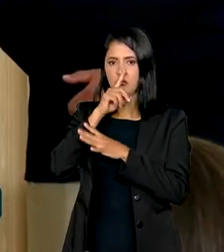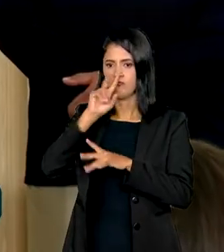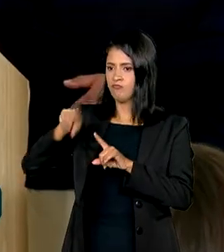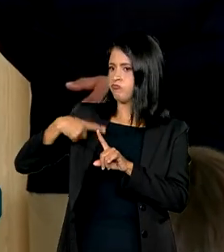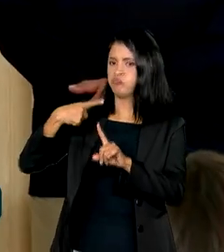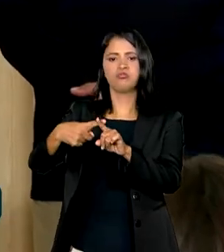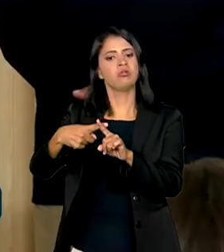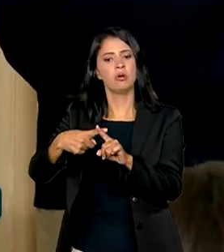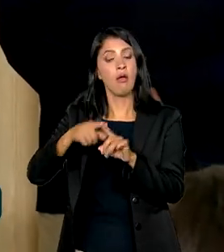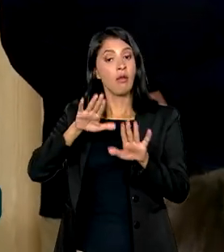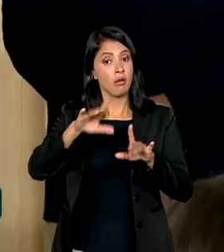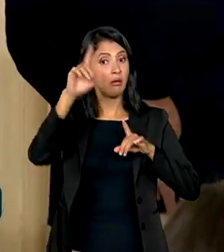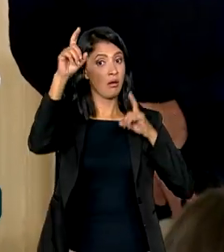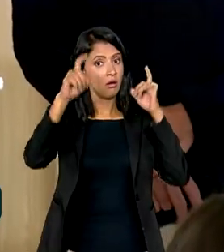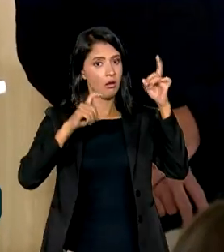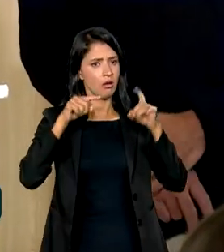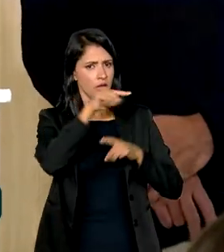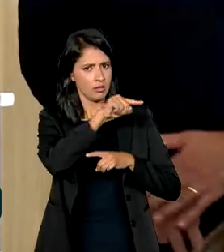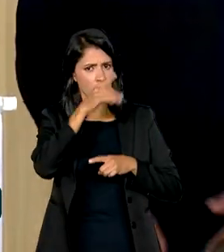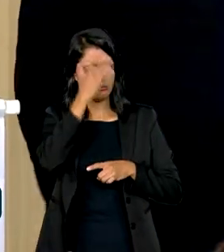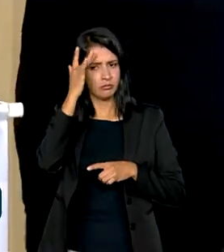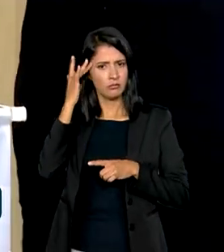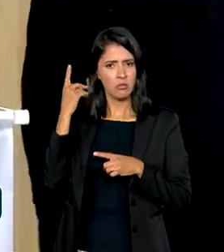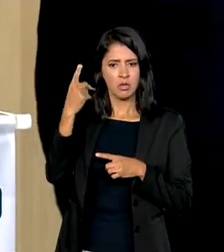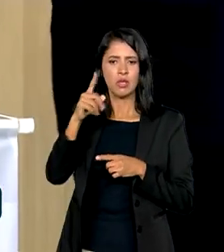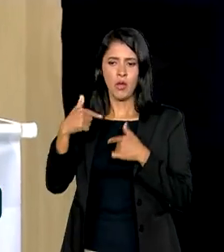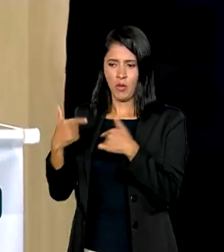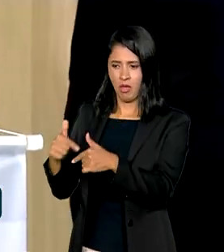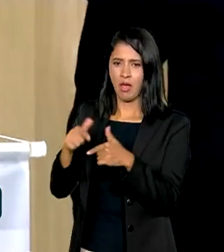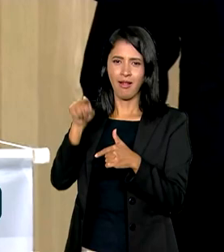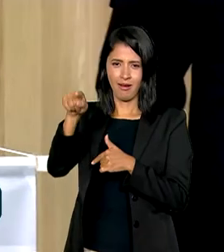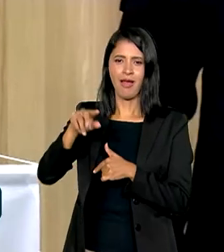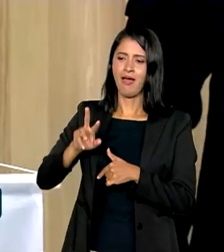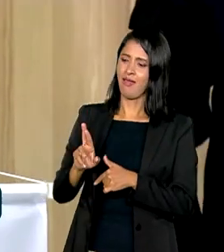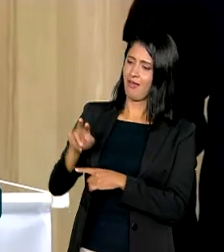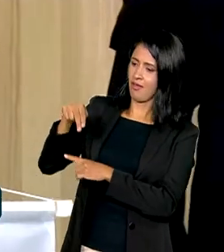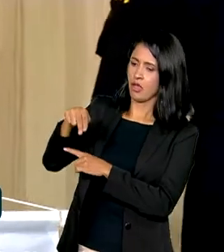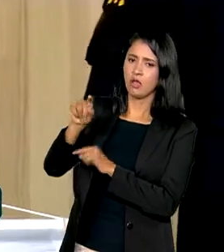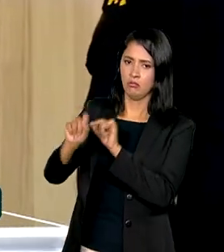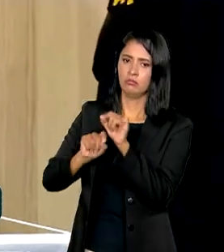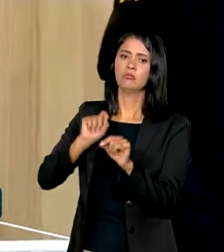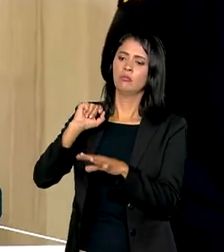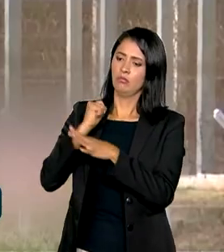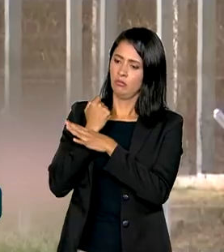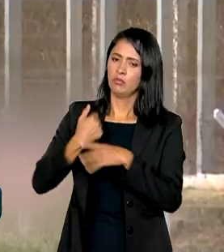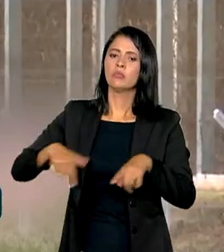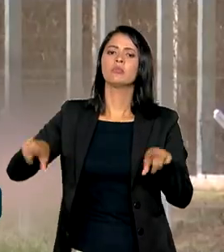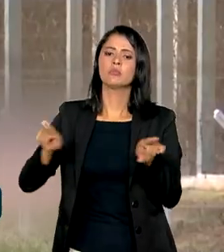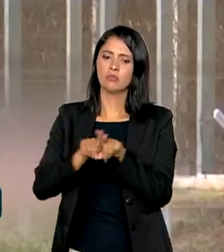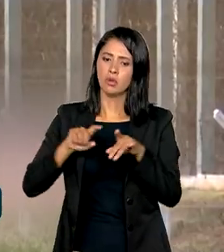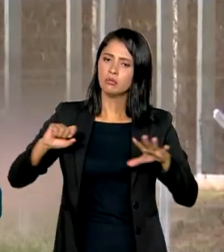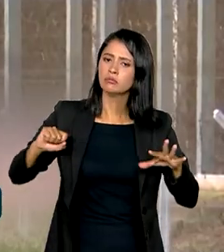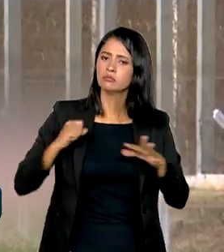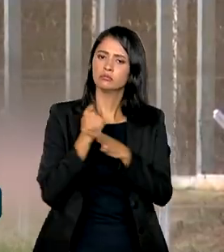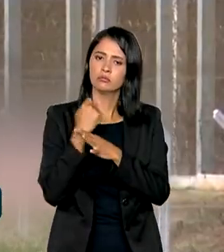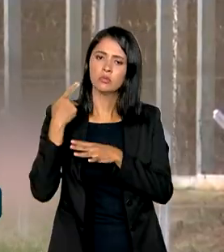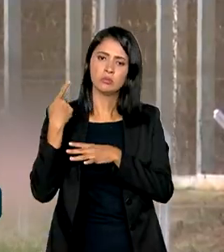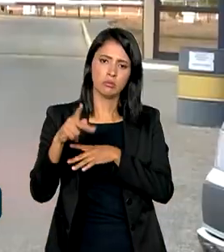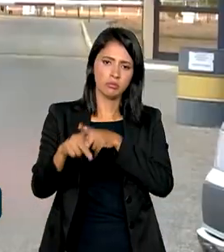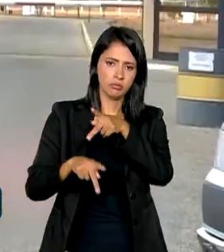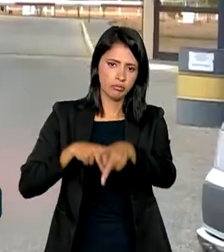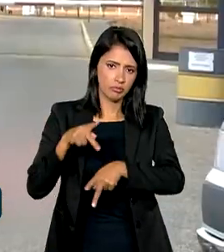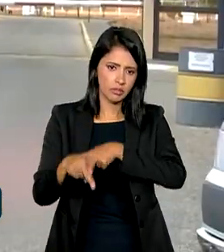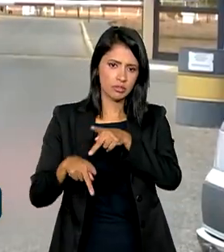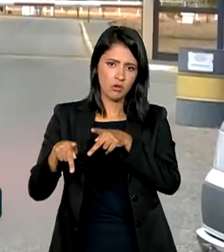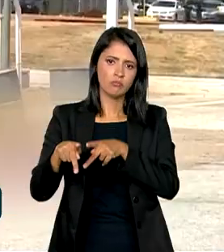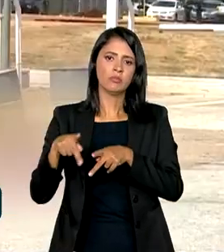e que a preocupação das autoridades na operação do Rio Grande do Norte é garantir também a segurança da população